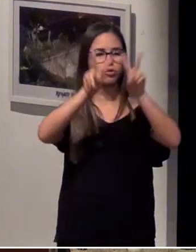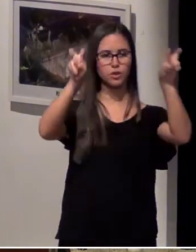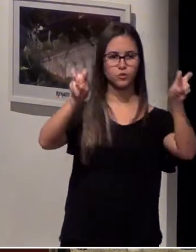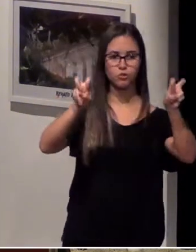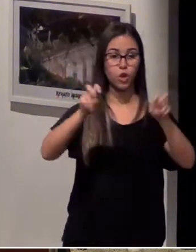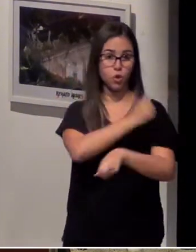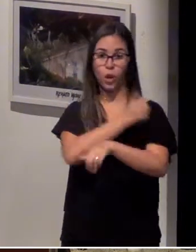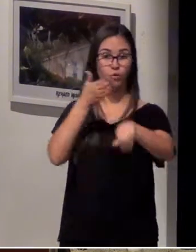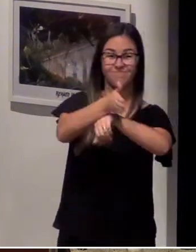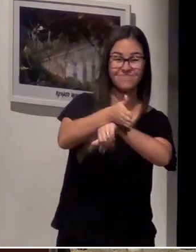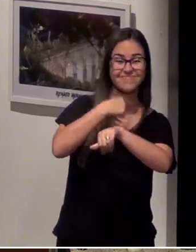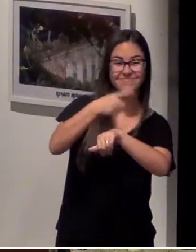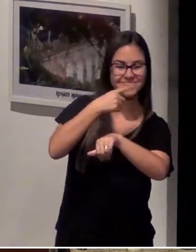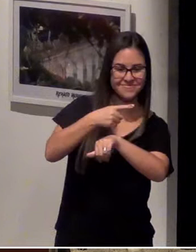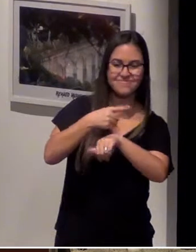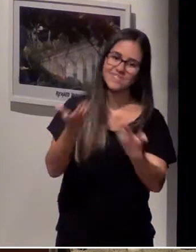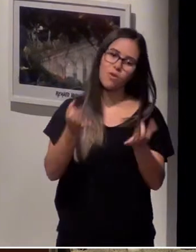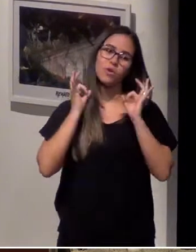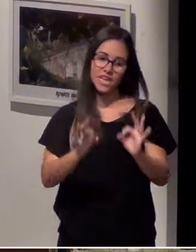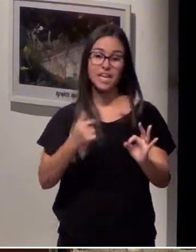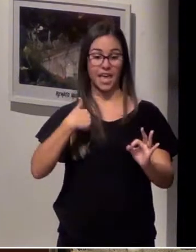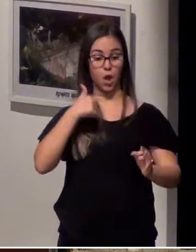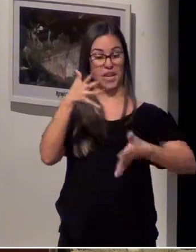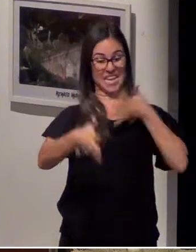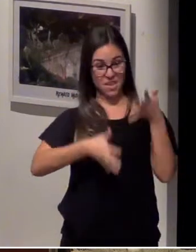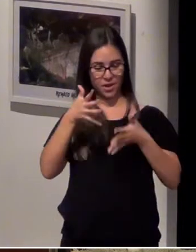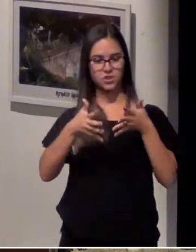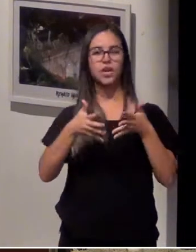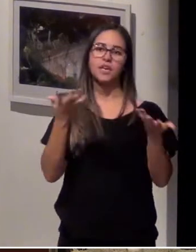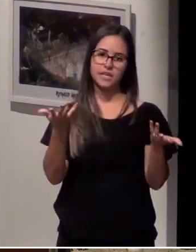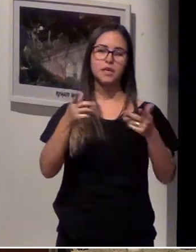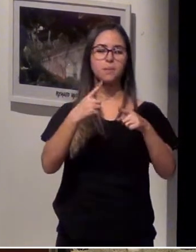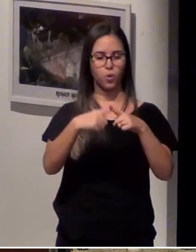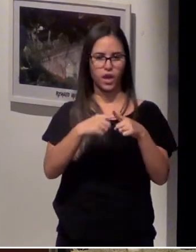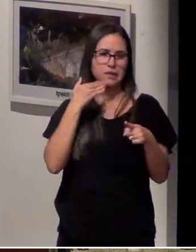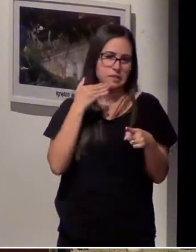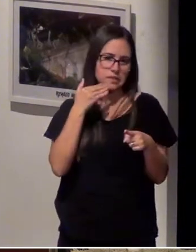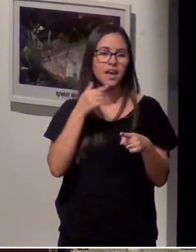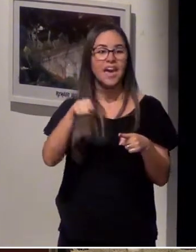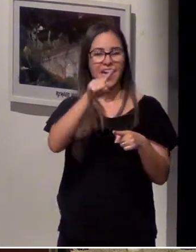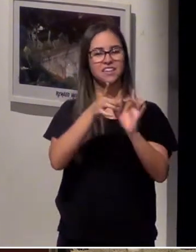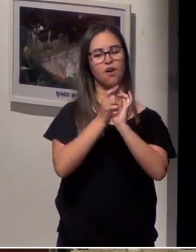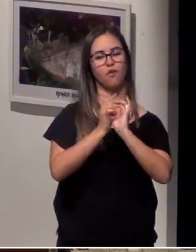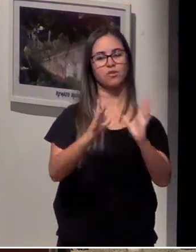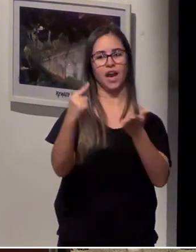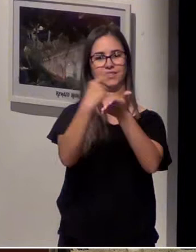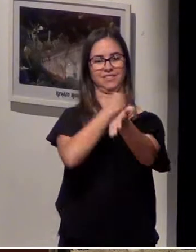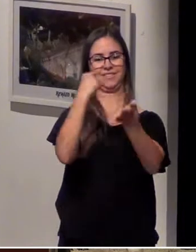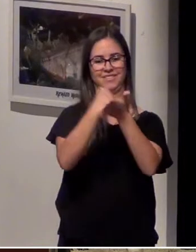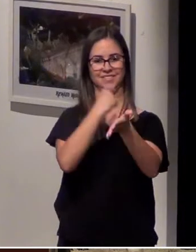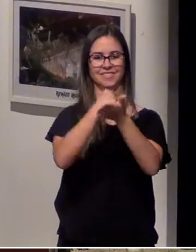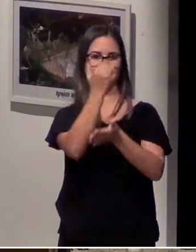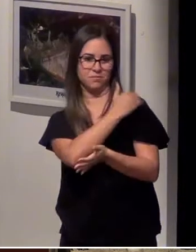aluno não consegue entrar. Então, com certeza, quando eu estou em Libras, ainda mais com as questões de proficiência que eu tenho, eles ficam mais à vontade para